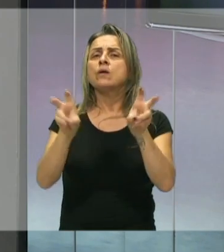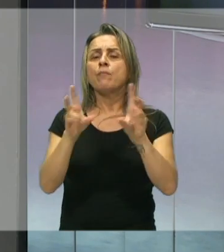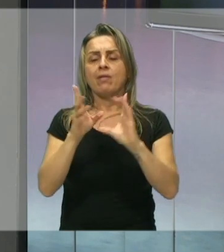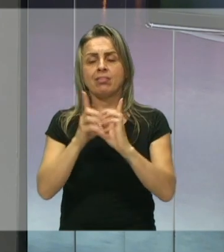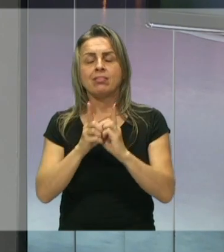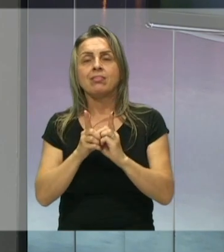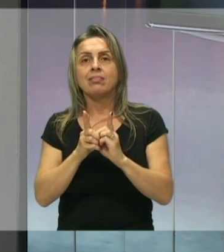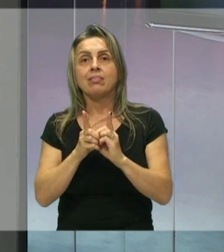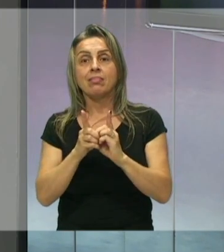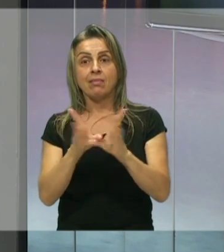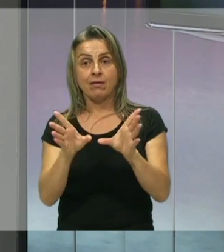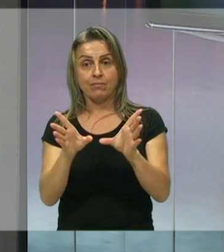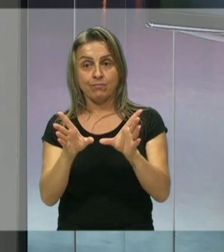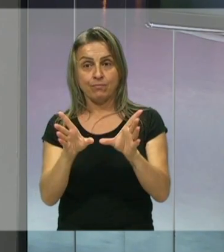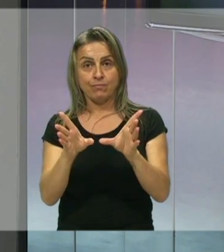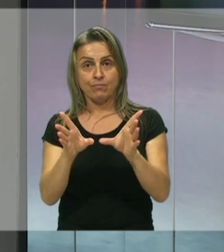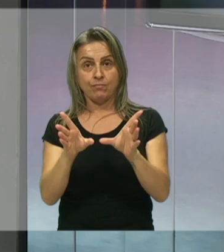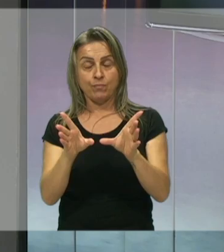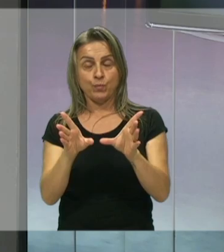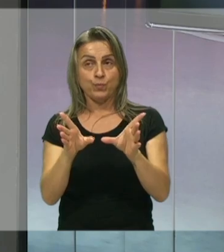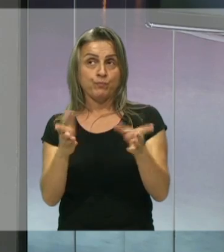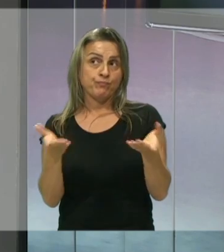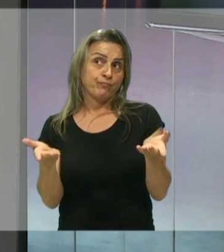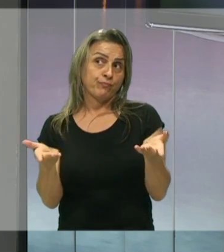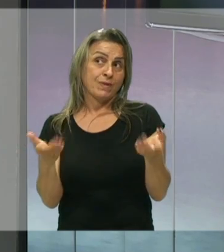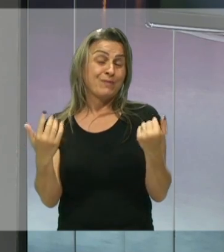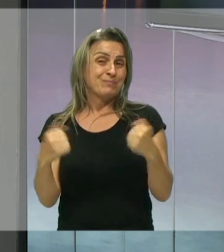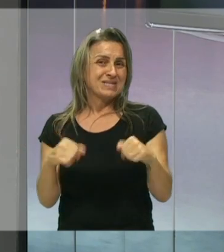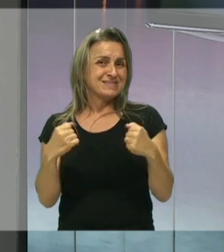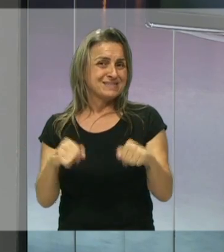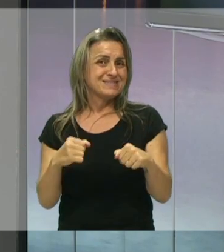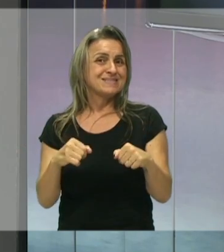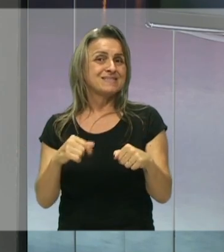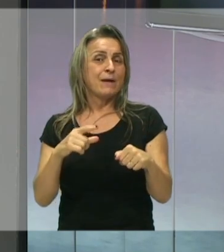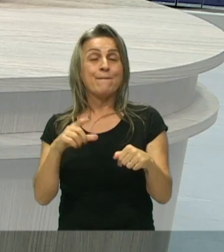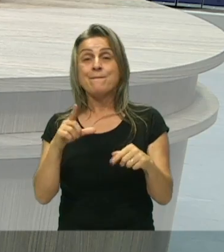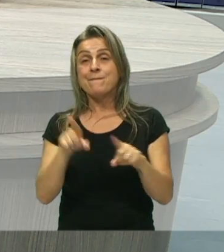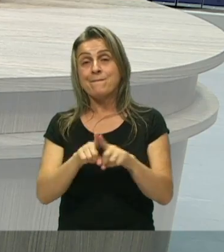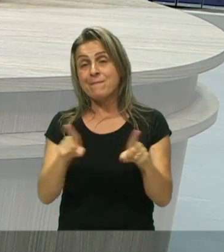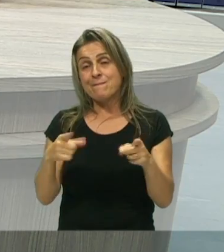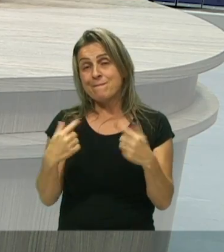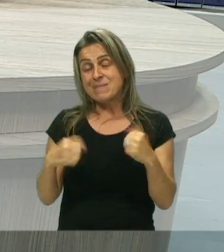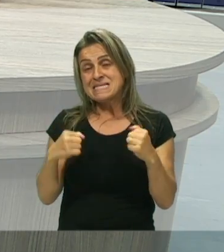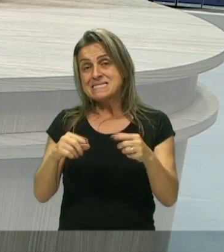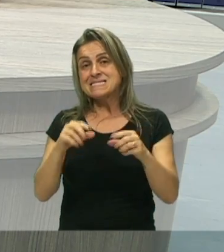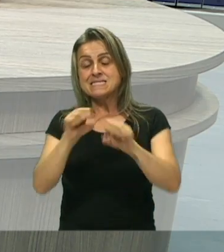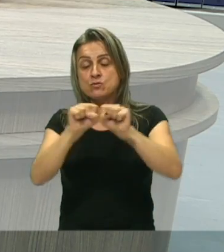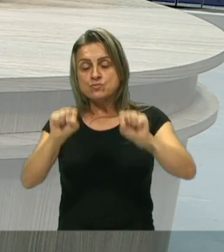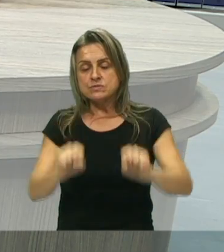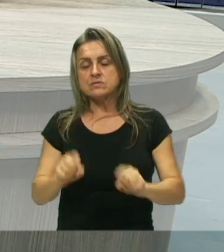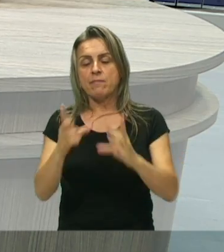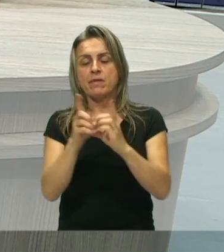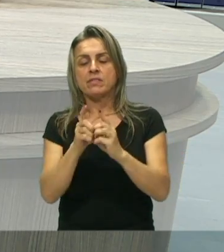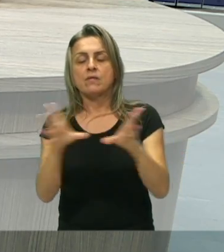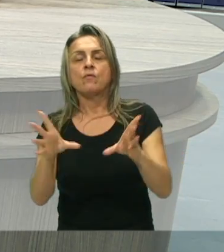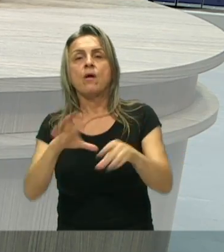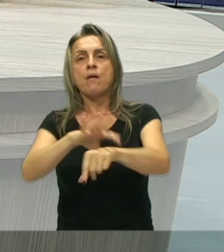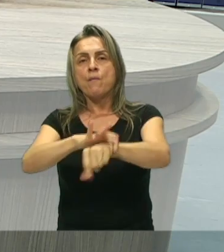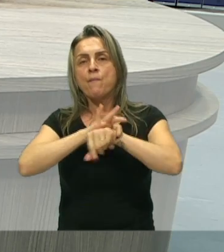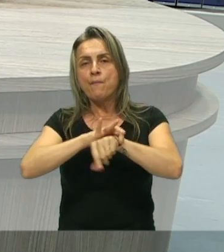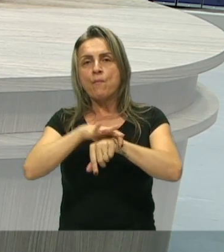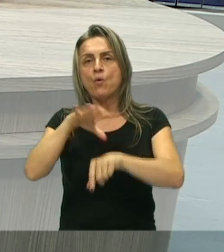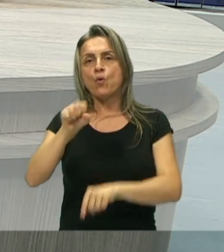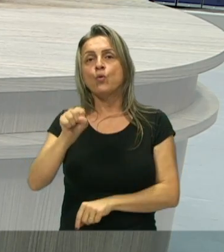democracia. Não há como se garantir um SUS universal sem um sistema democrático. Certo.